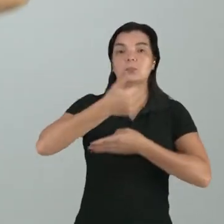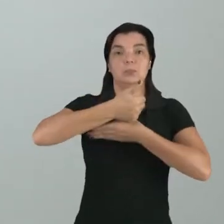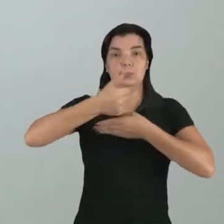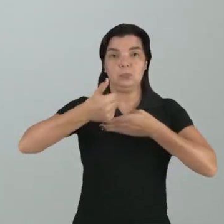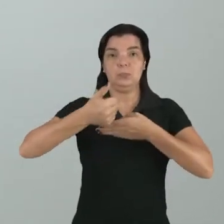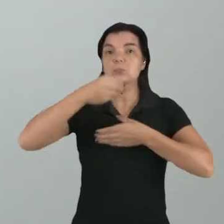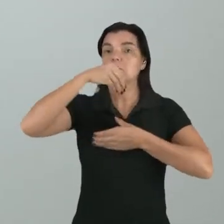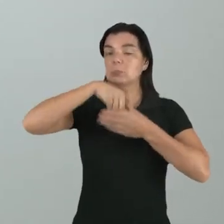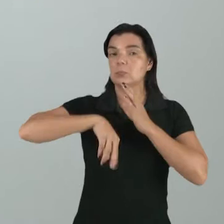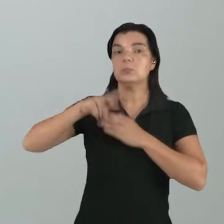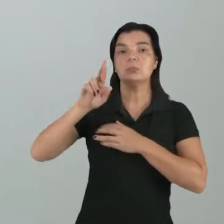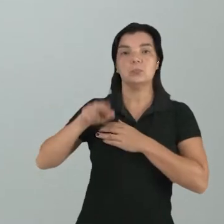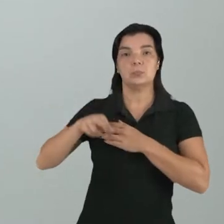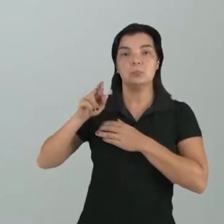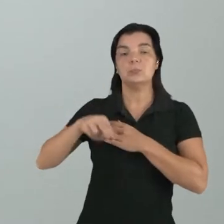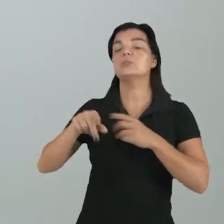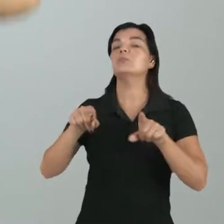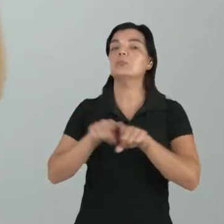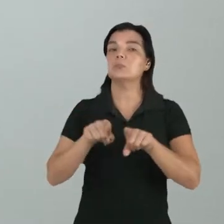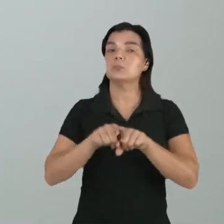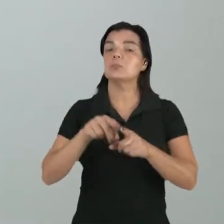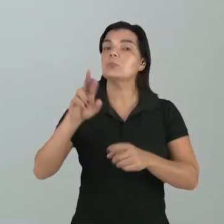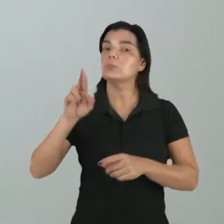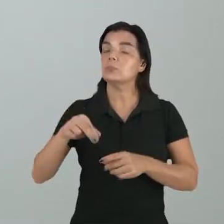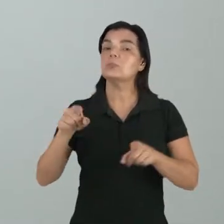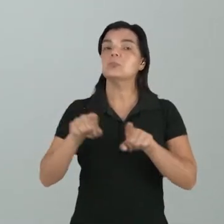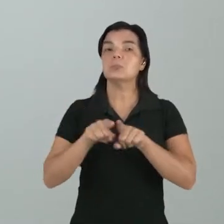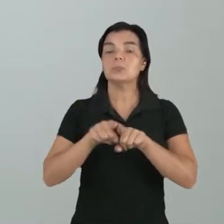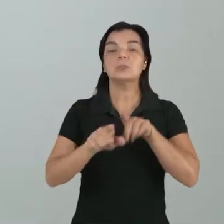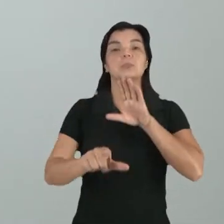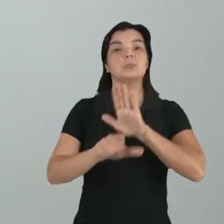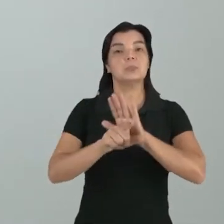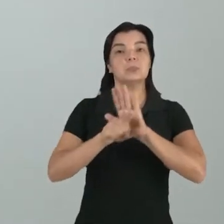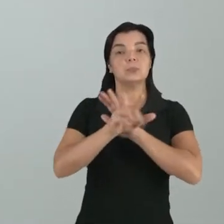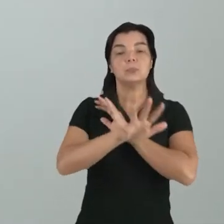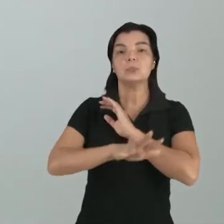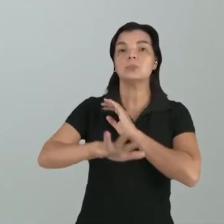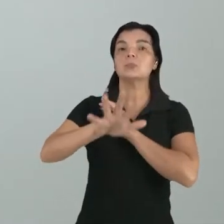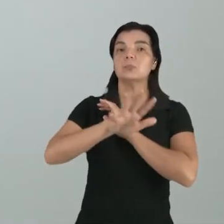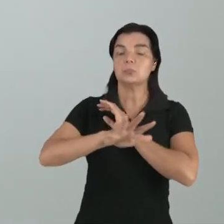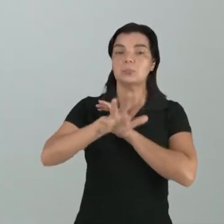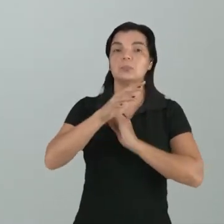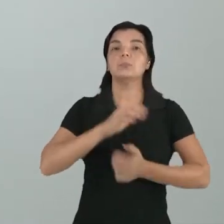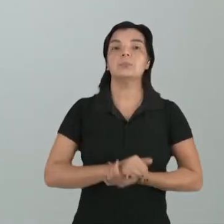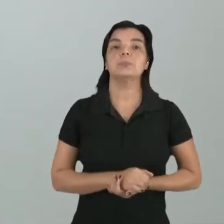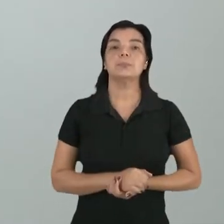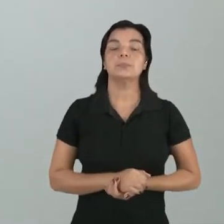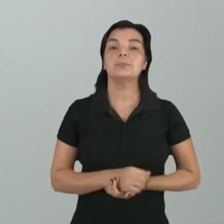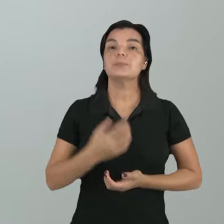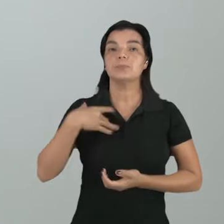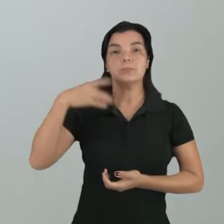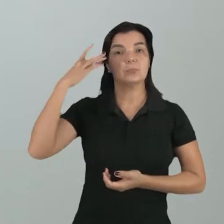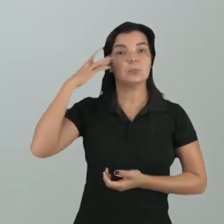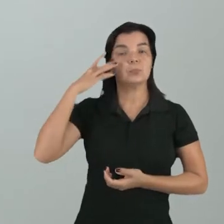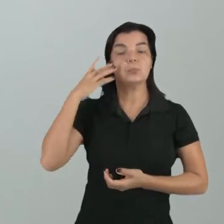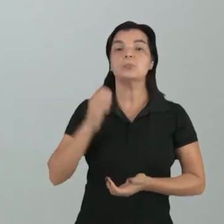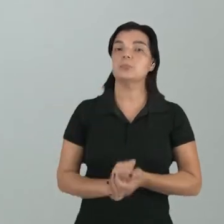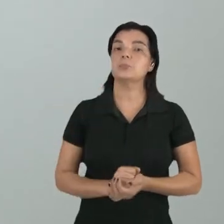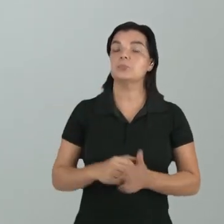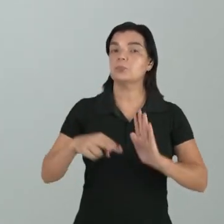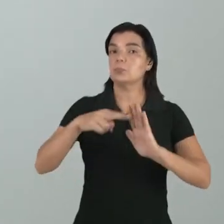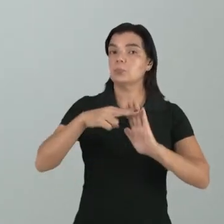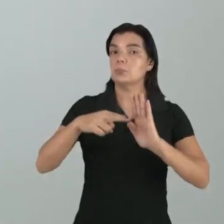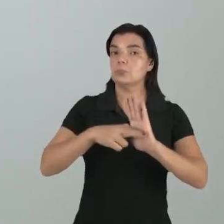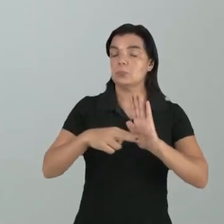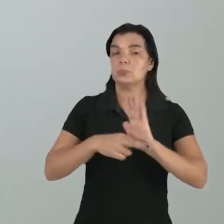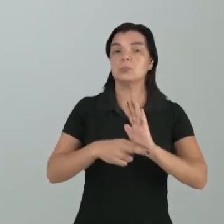moral, ela está na razão, é no exercício da razão. E a razão tem uma lei que é universal, é o imperativo categórico. Age como se a norma da